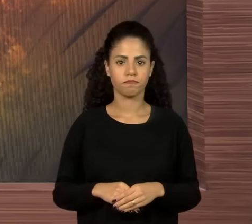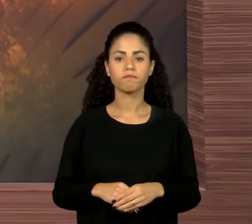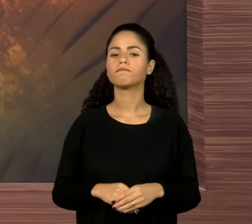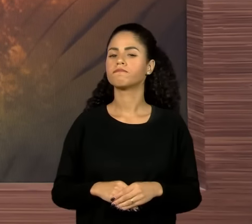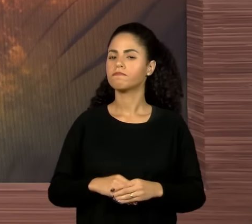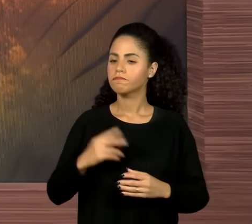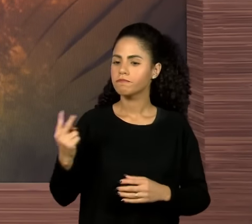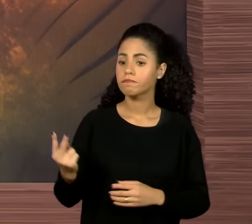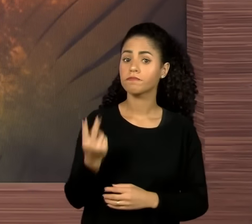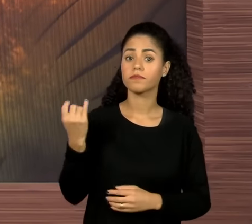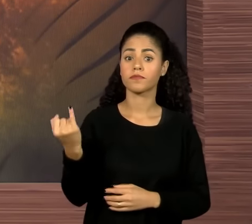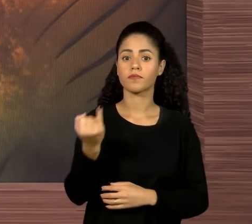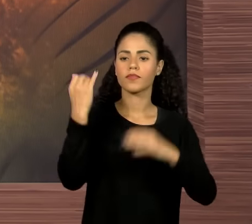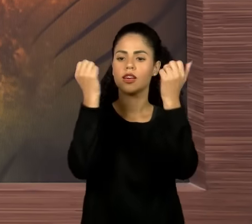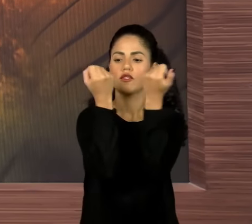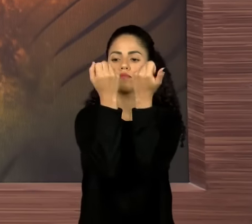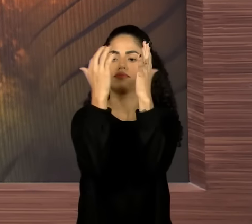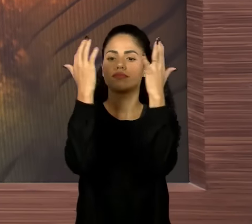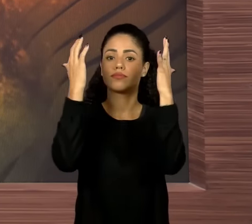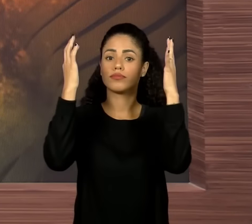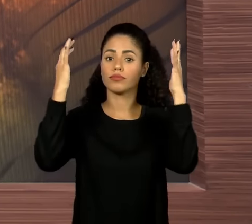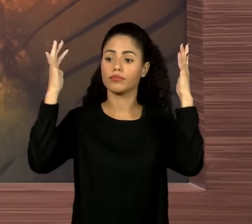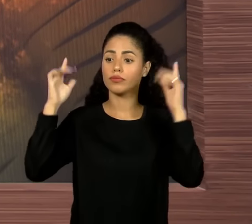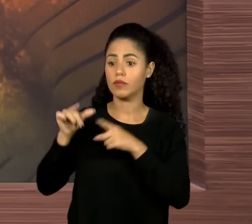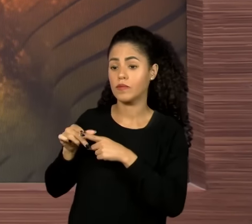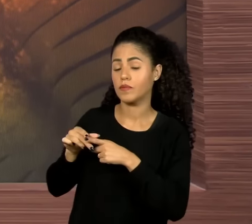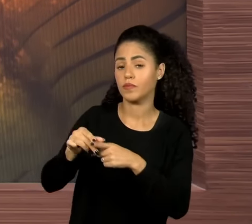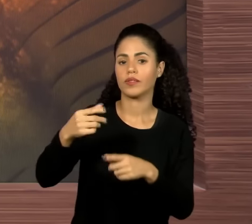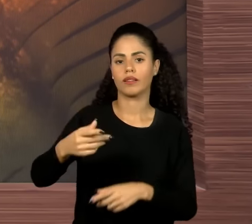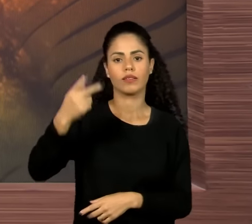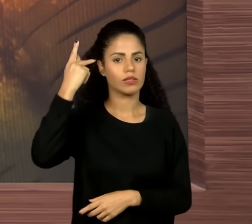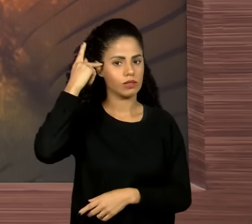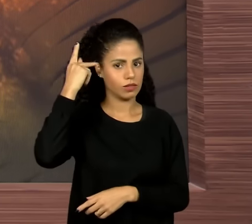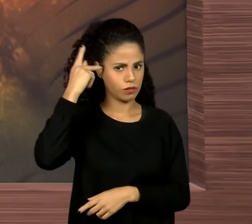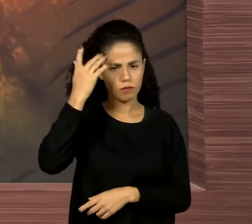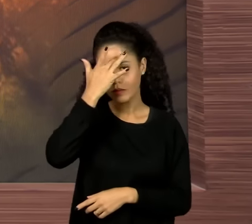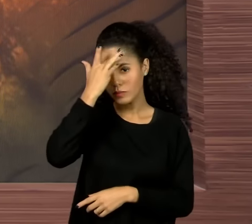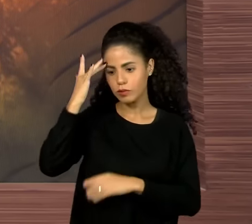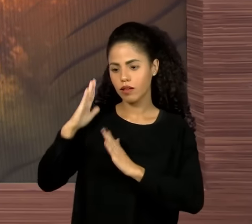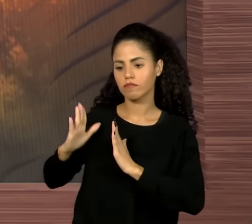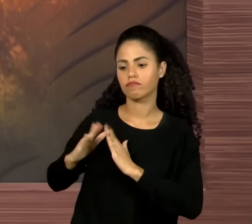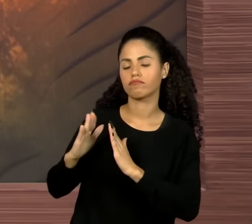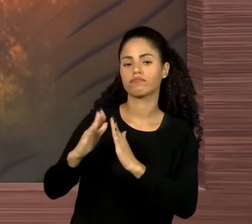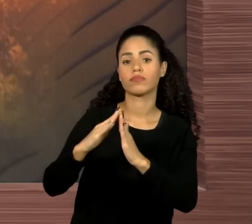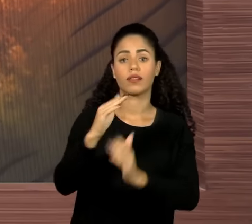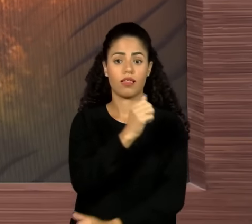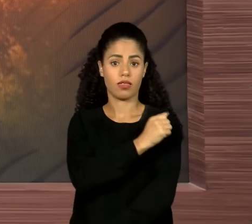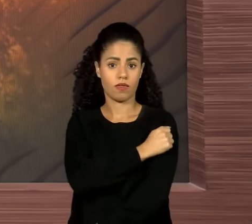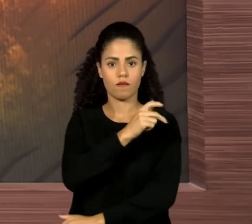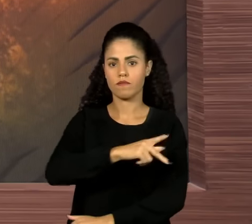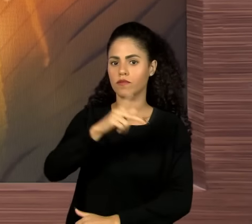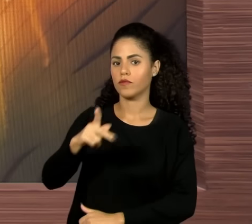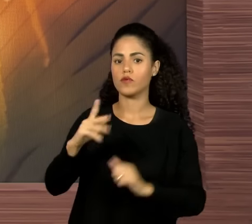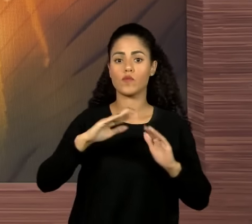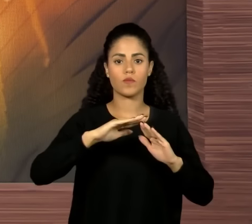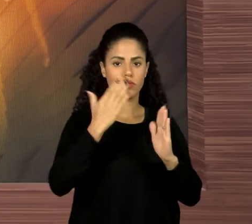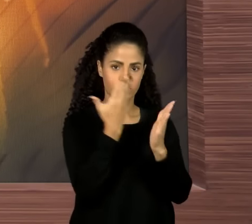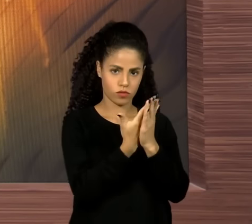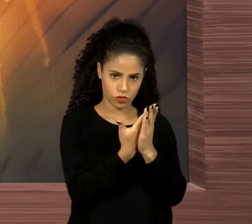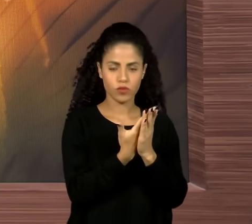Valorizaram o espaço verde na periferia da capital paulista. Moradores, alunos e professores de uma escola